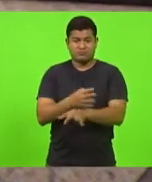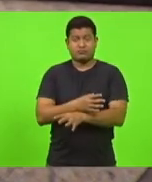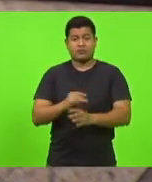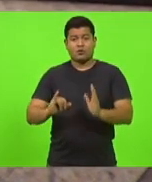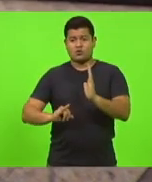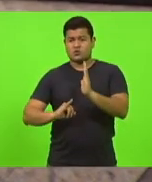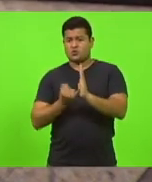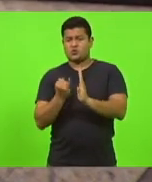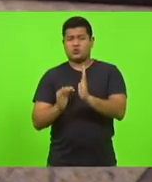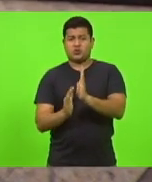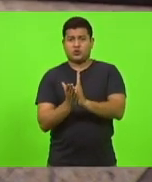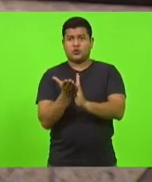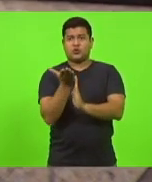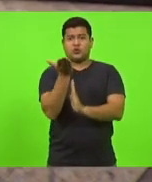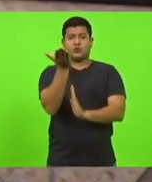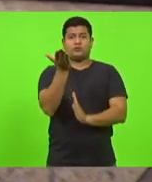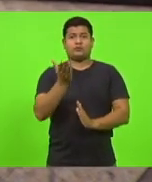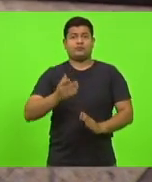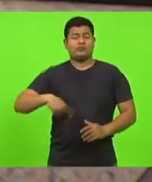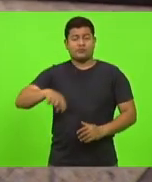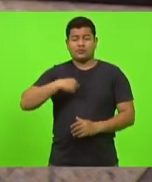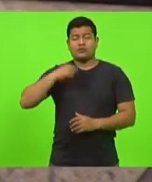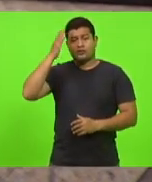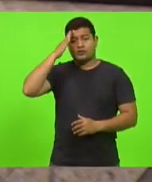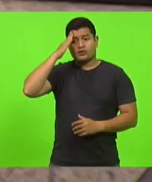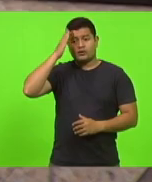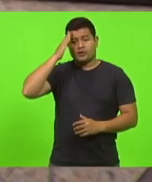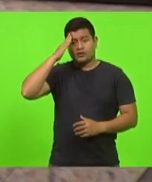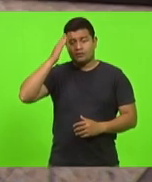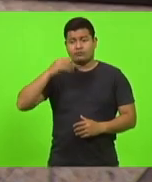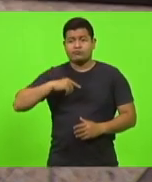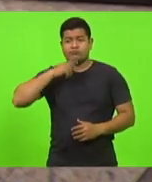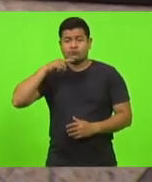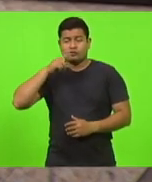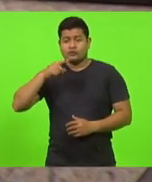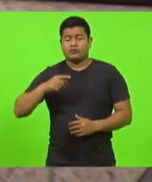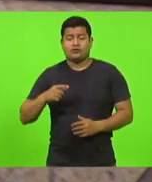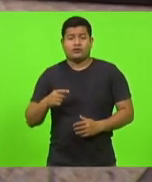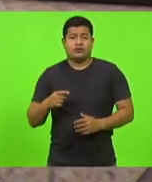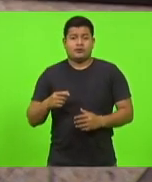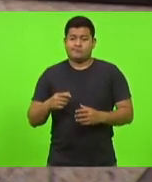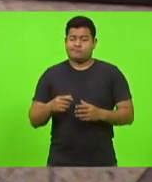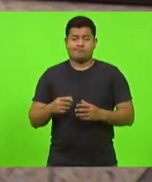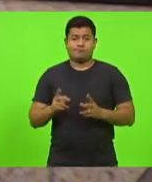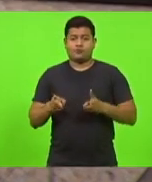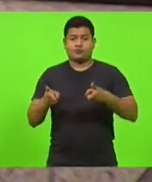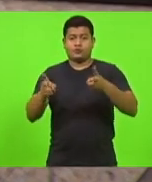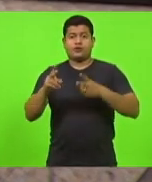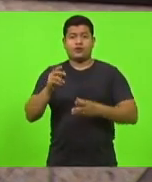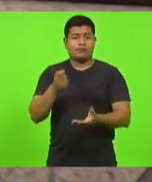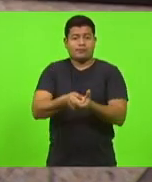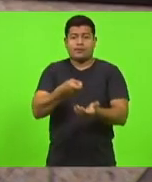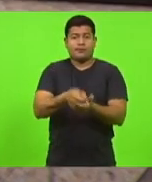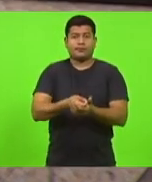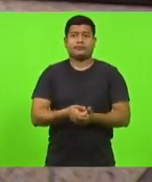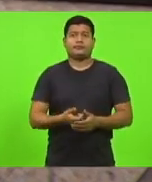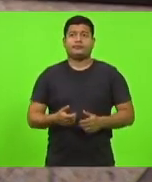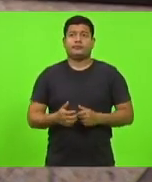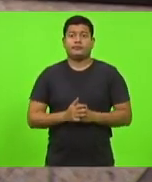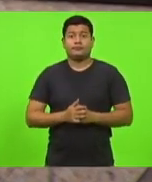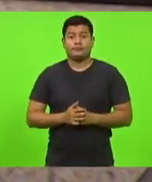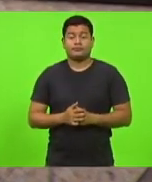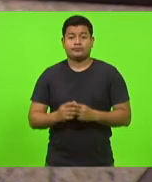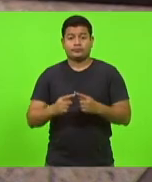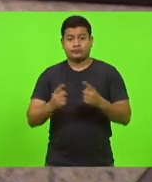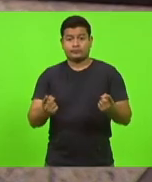manter. Todos nós sabemos disso, deputado Berlanda. Já está voltando. Então, hoje nós